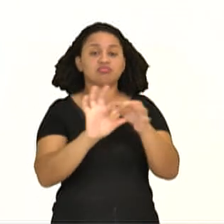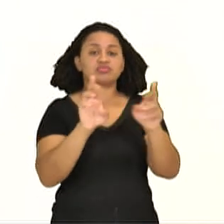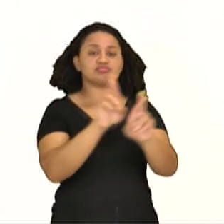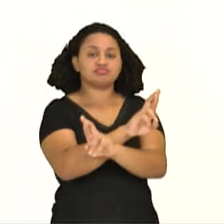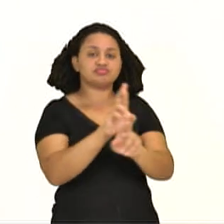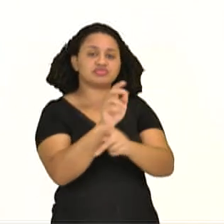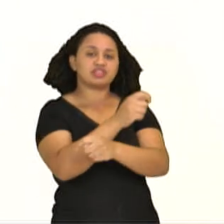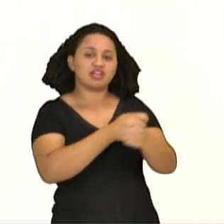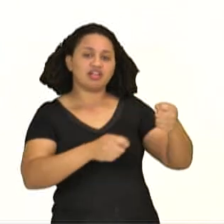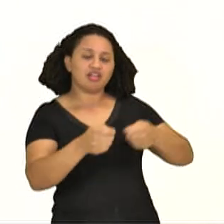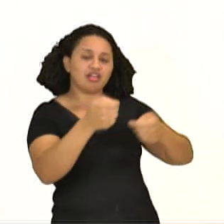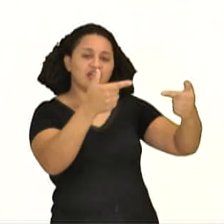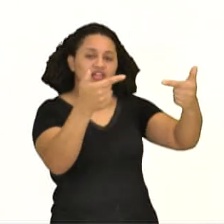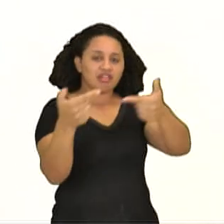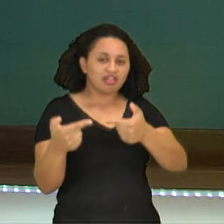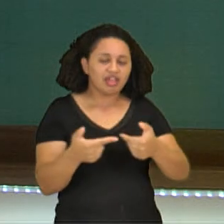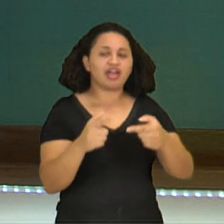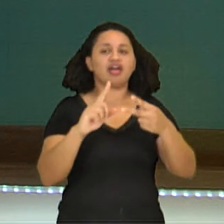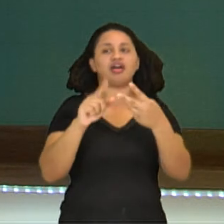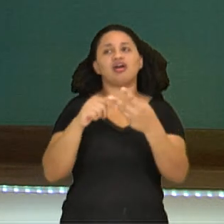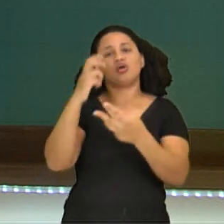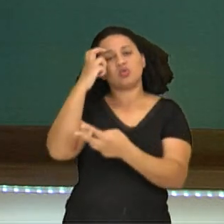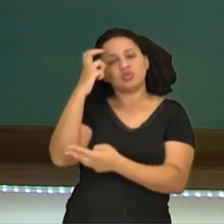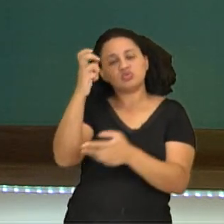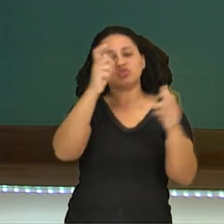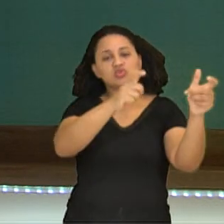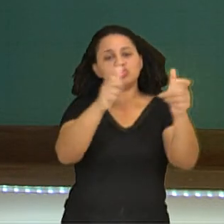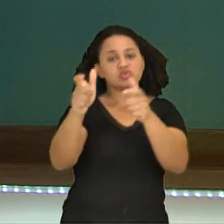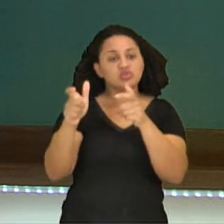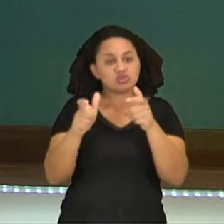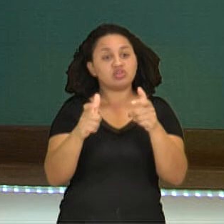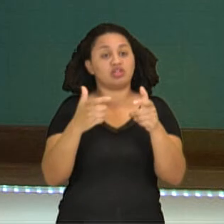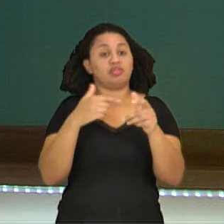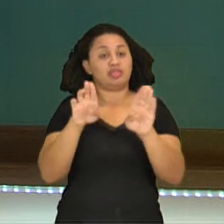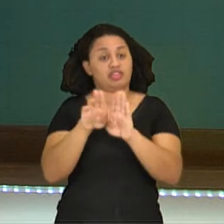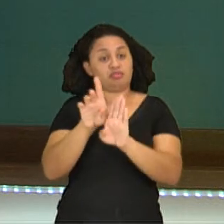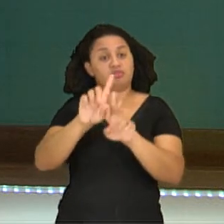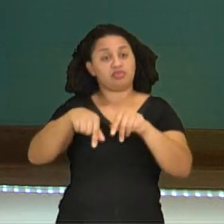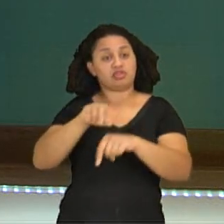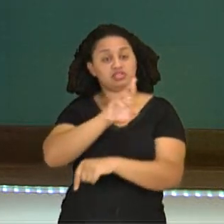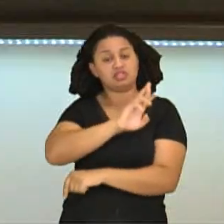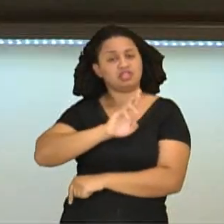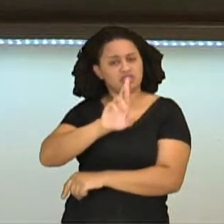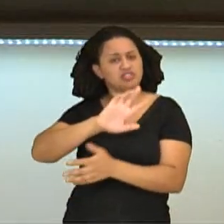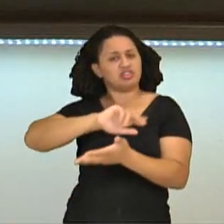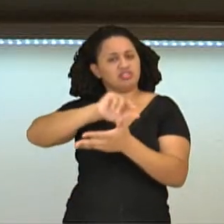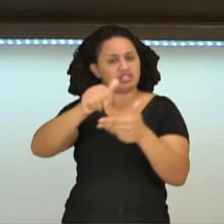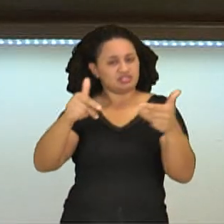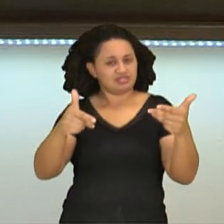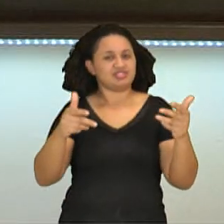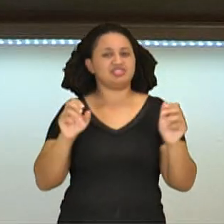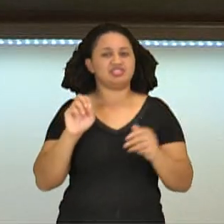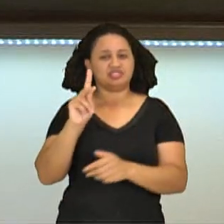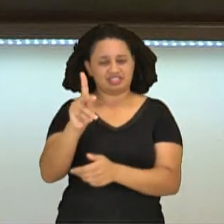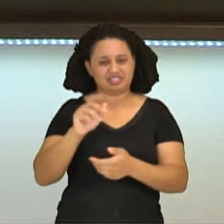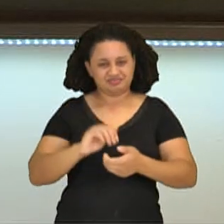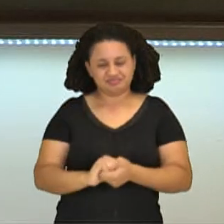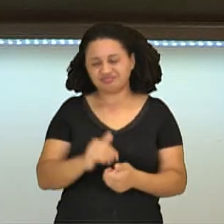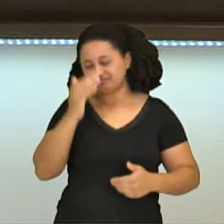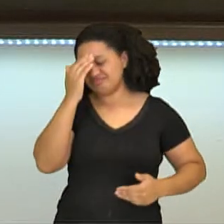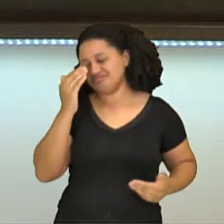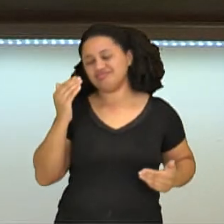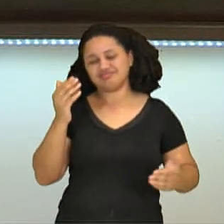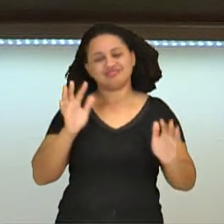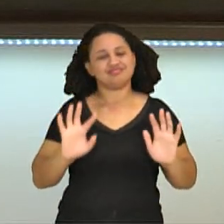comércio, pelas guerras, pela cultura, pela região, religião. É, meus amigos, por tudo. Fechou?